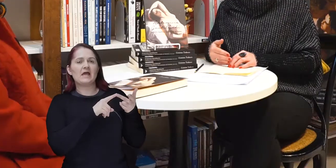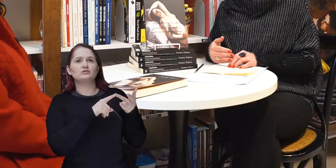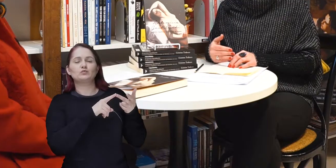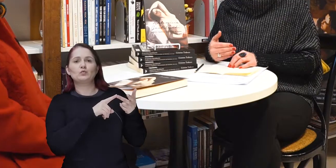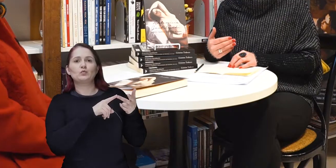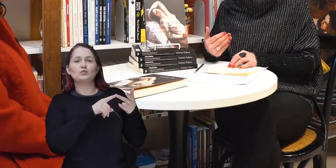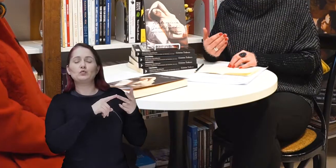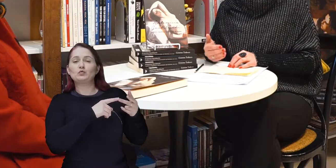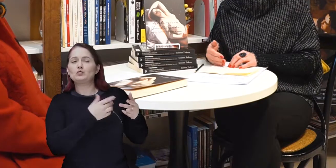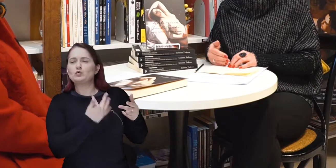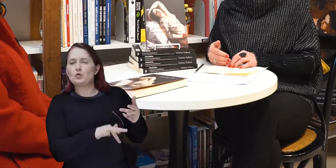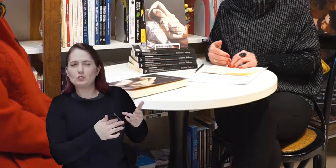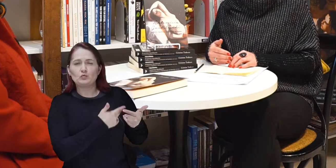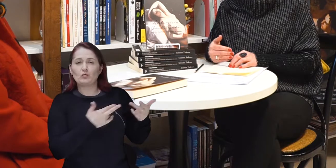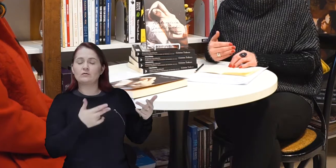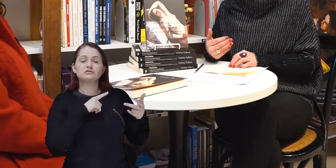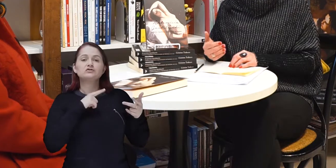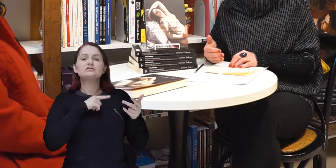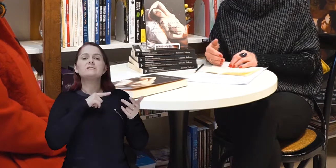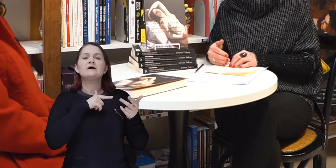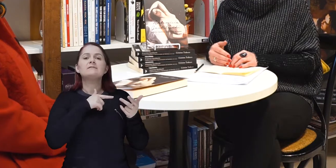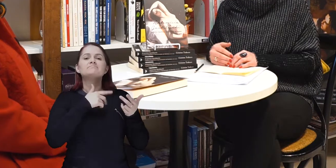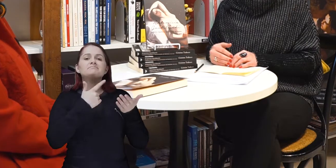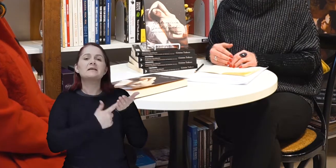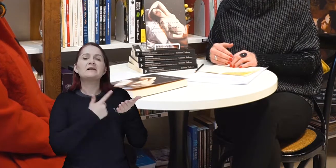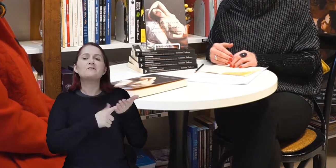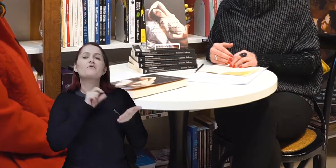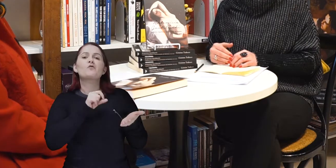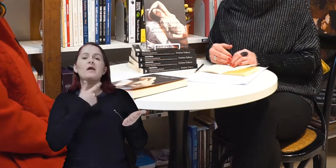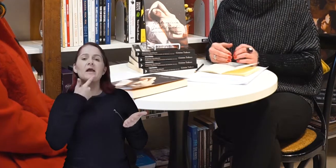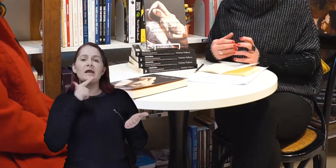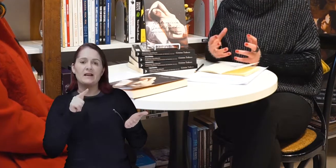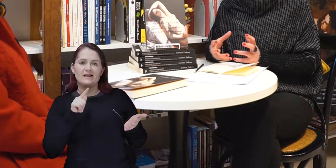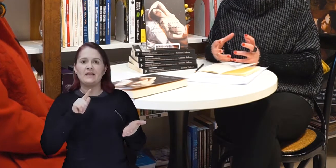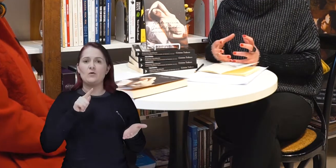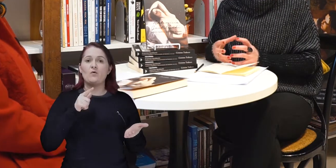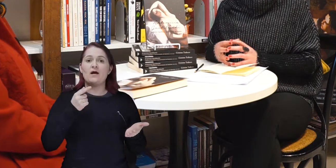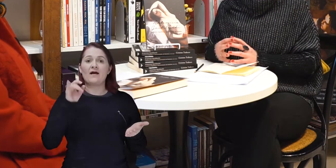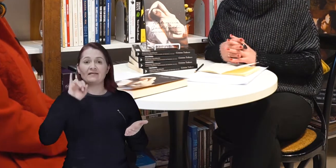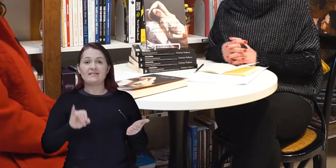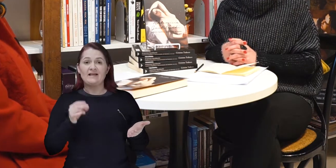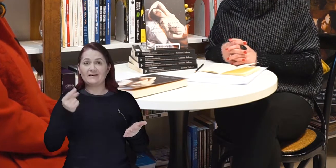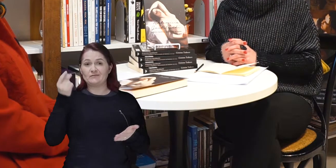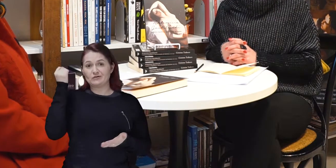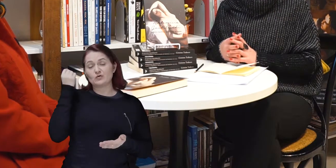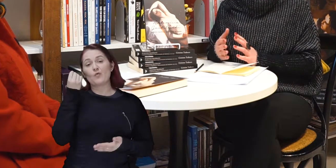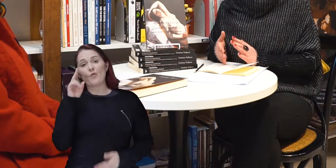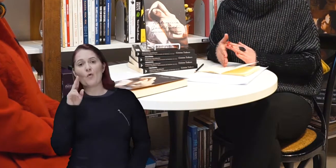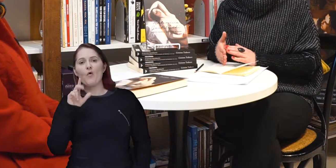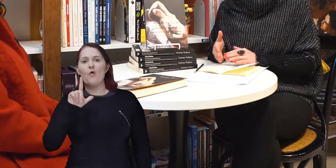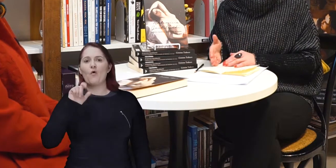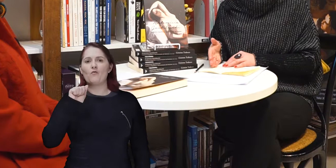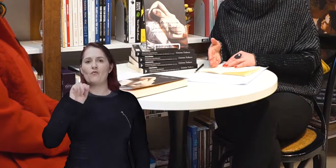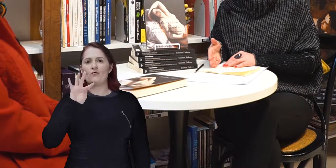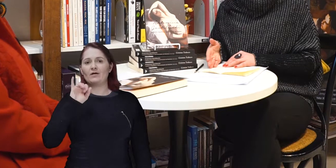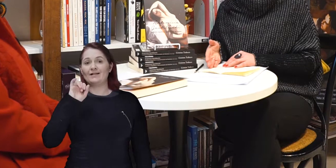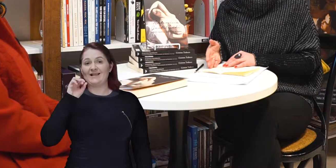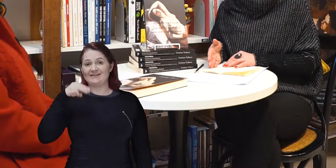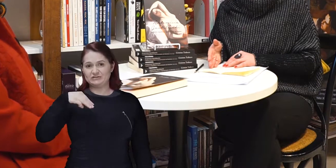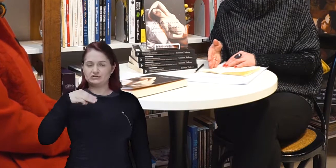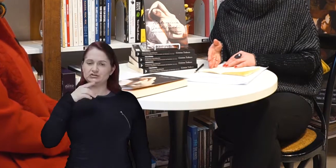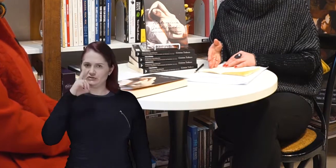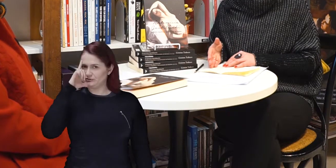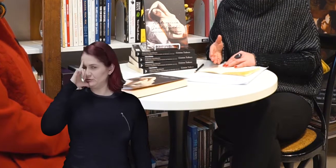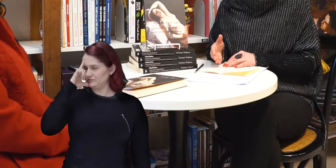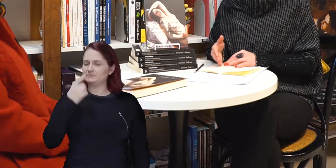por exemplo, os exames ginecológicos, a tortura. Todo esse material estava publicado ou em latim ou em língua